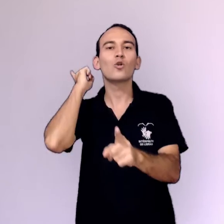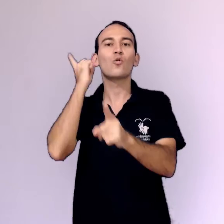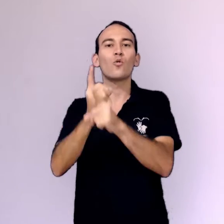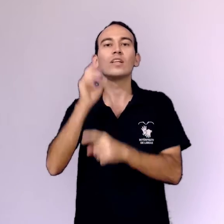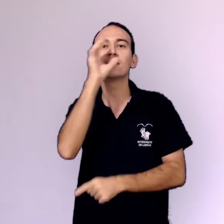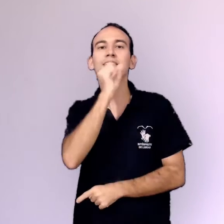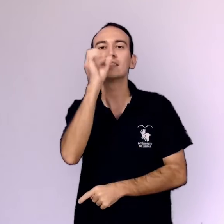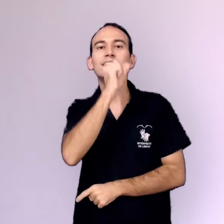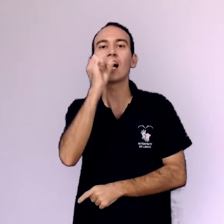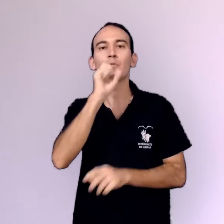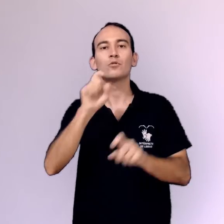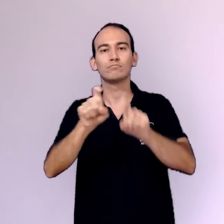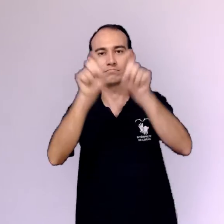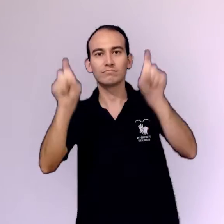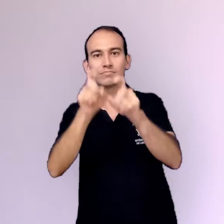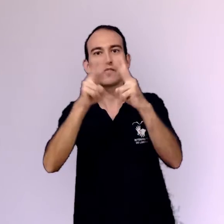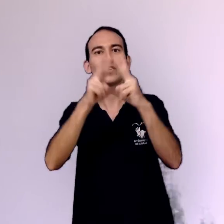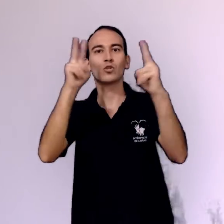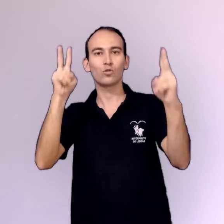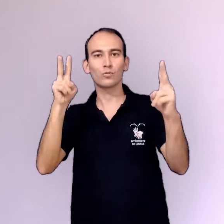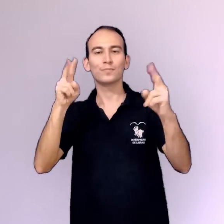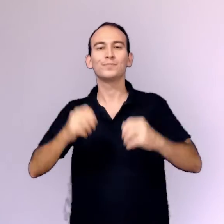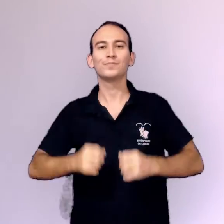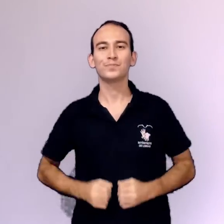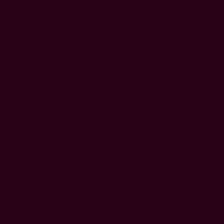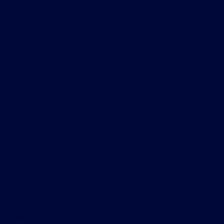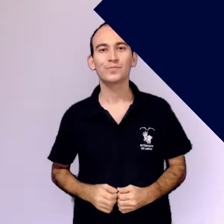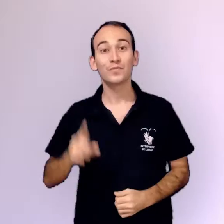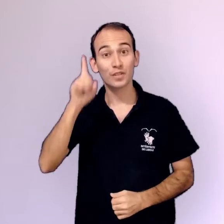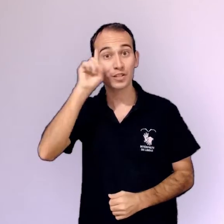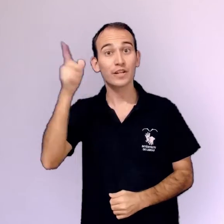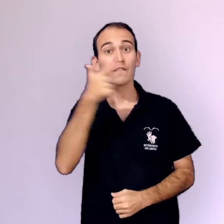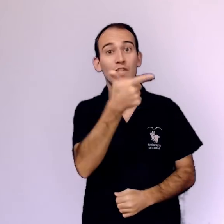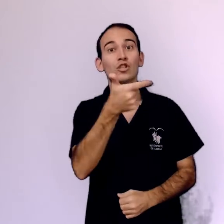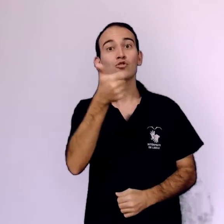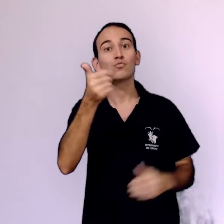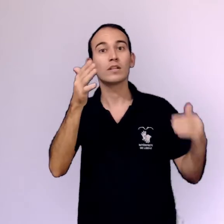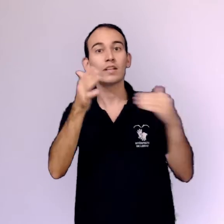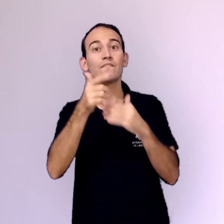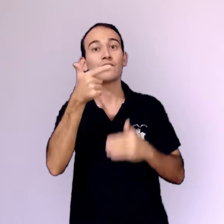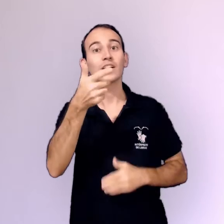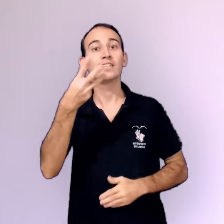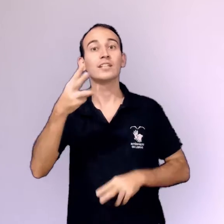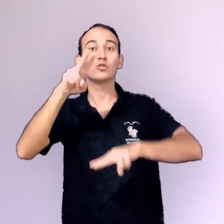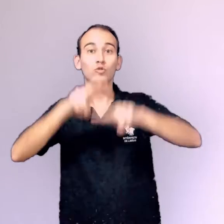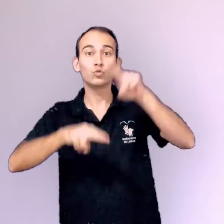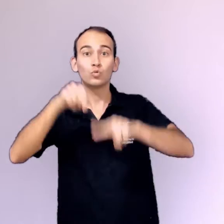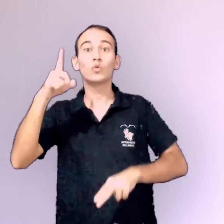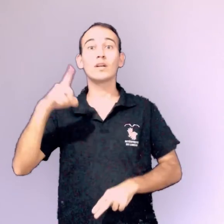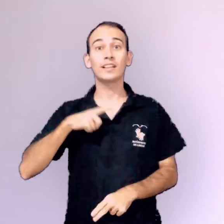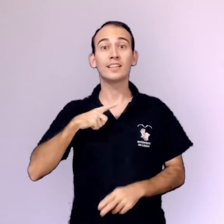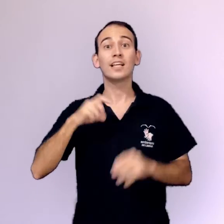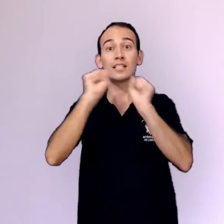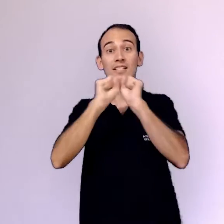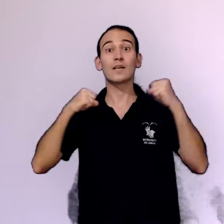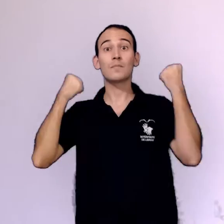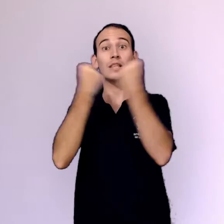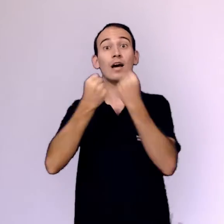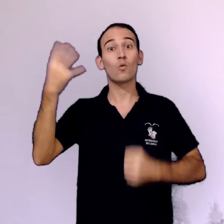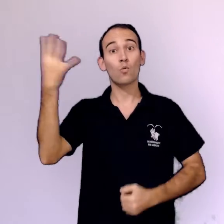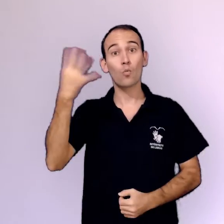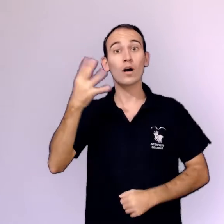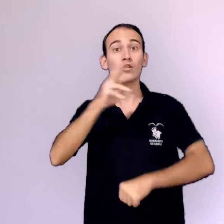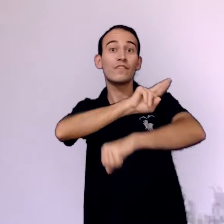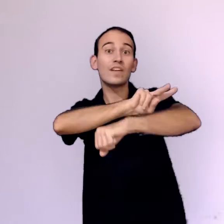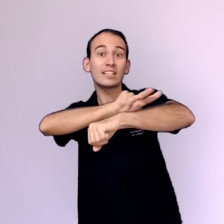aulas acontecem sempre aos sábados, no formato online. De 21 a 23 de junho acontece a 4ª edição